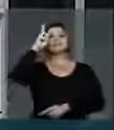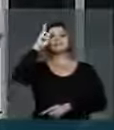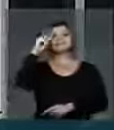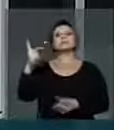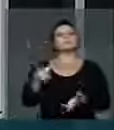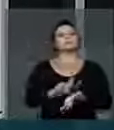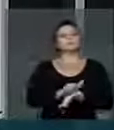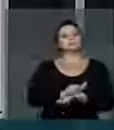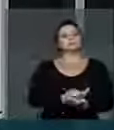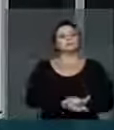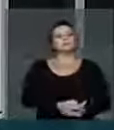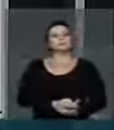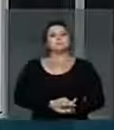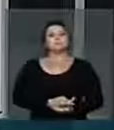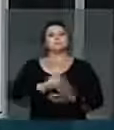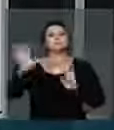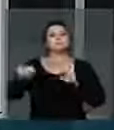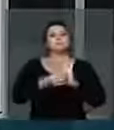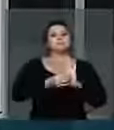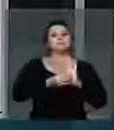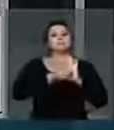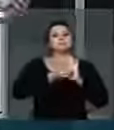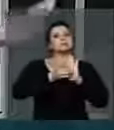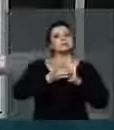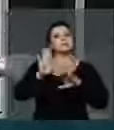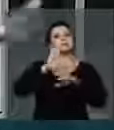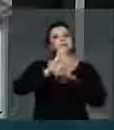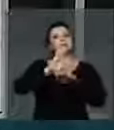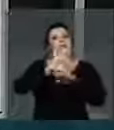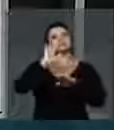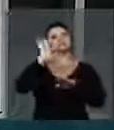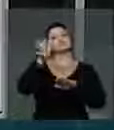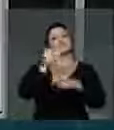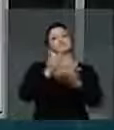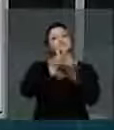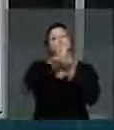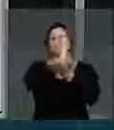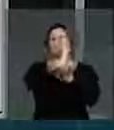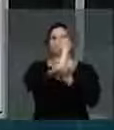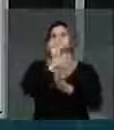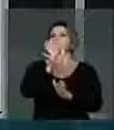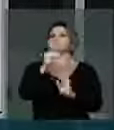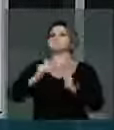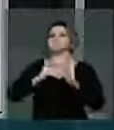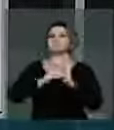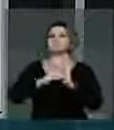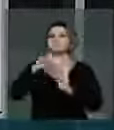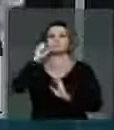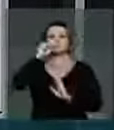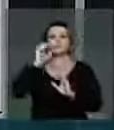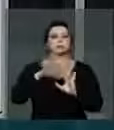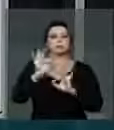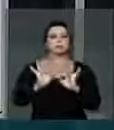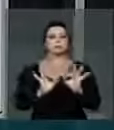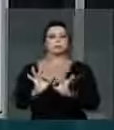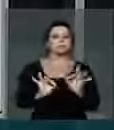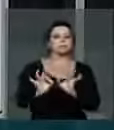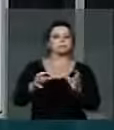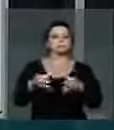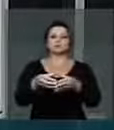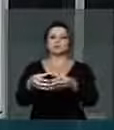a sua emenda constitucional já aprovada no Senado e em tramitação na Casa, está dormitando lá na